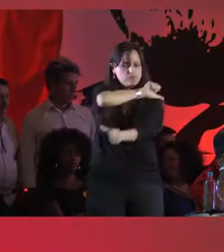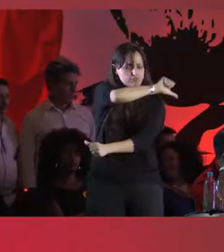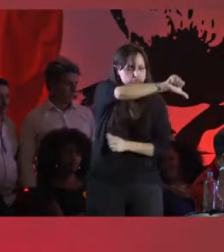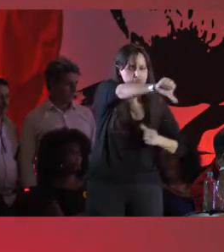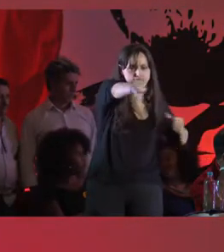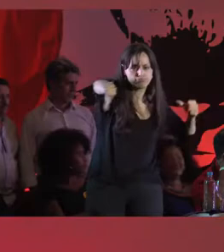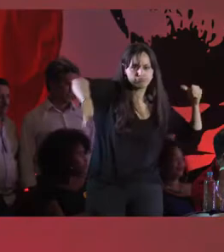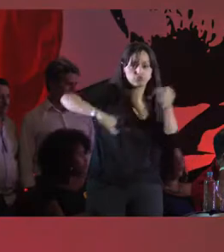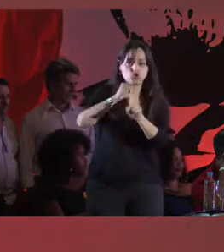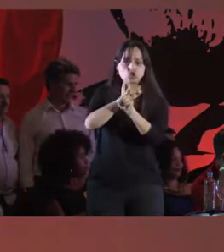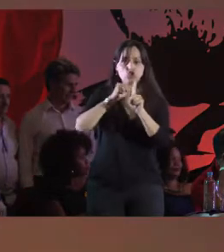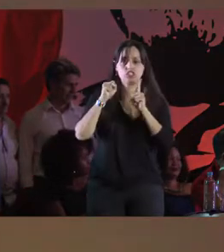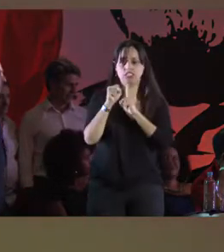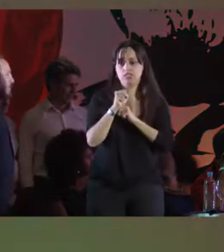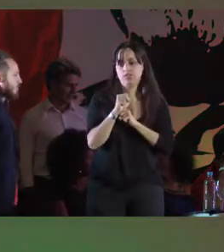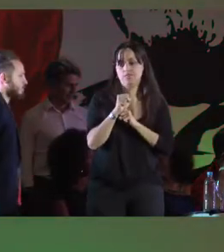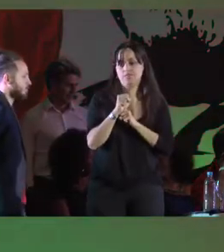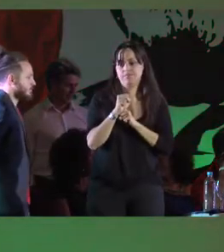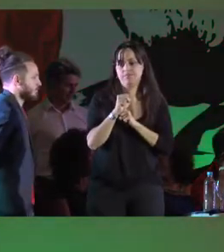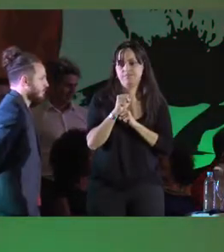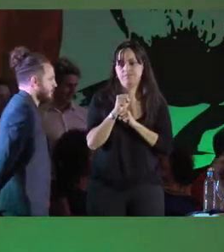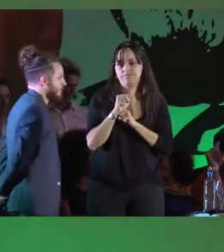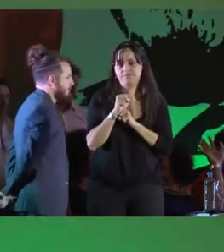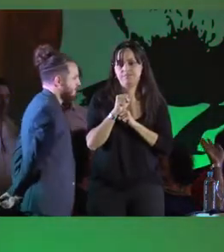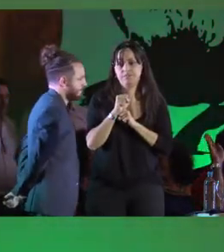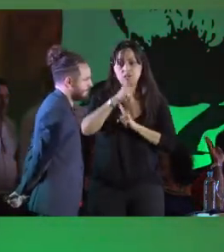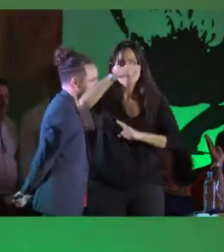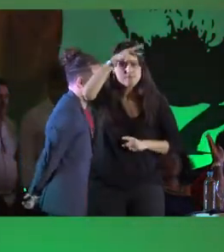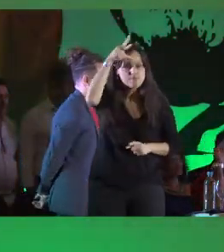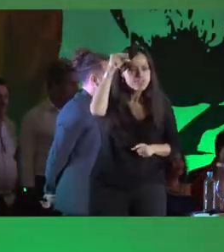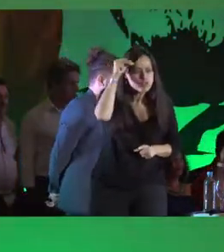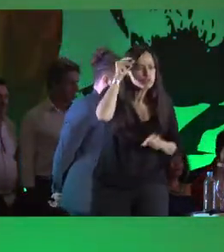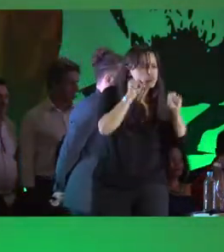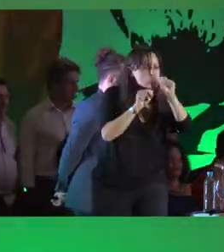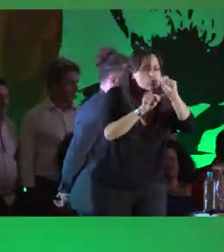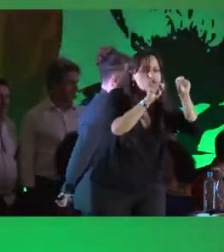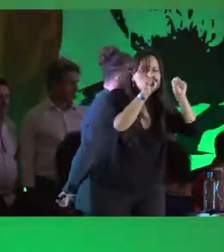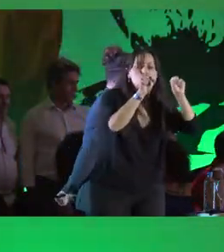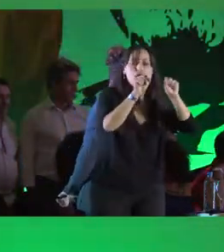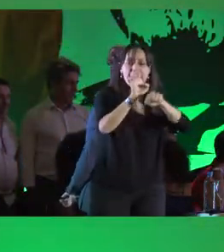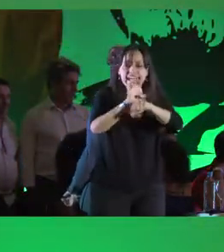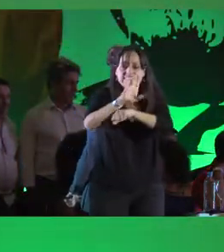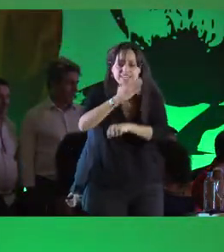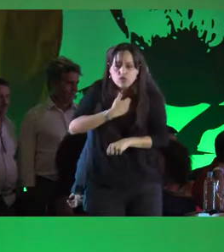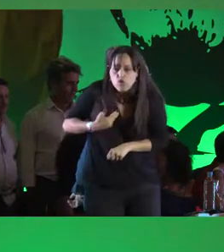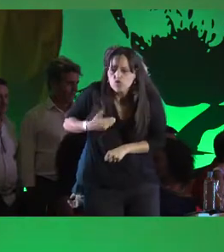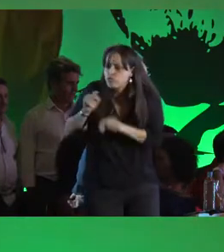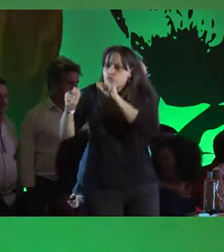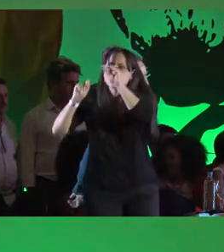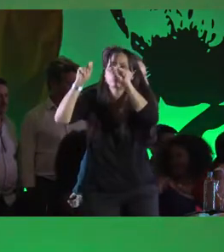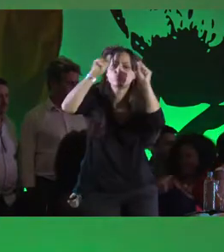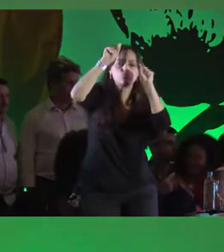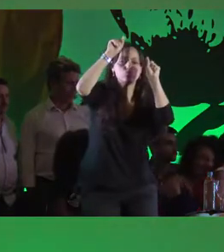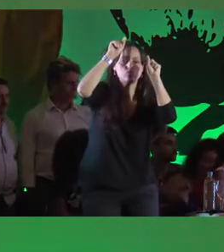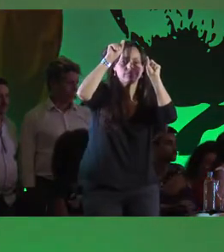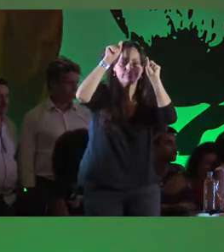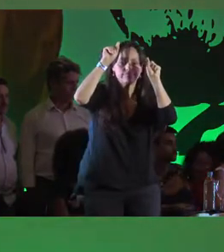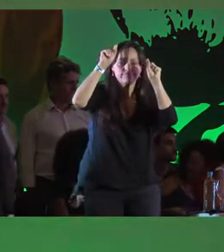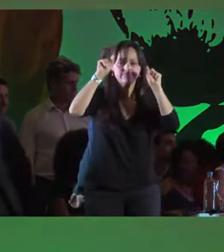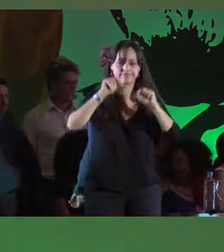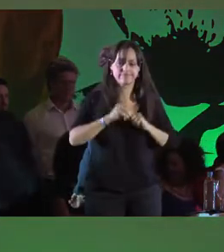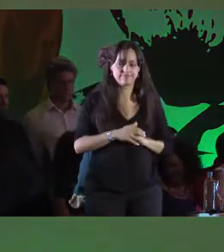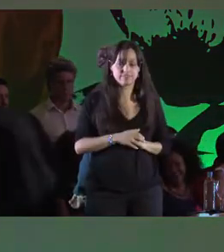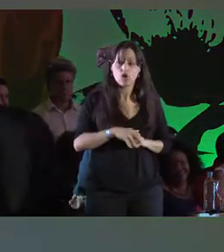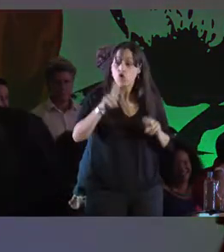que fez o nosso partido, desde as prefeituras aos governos dos estados que nós governamos. Nunca